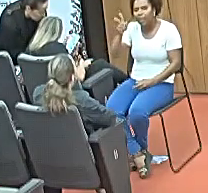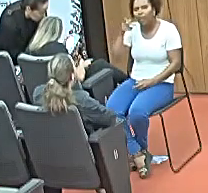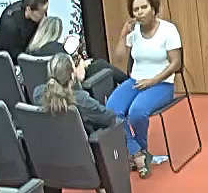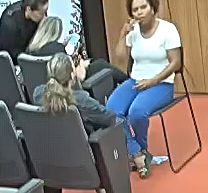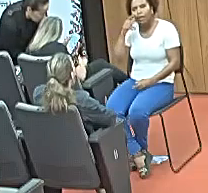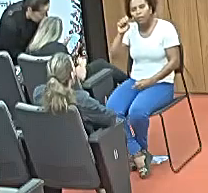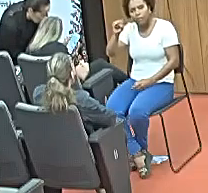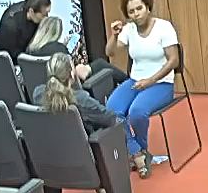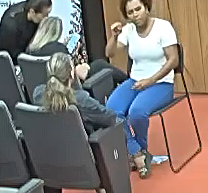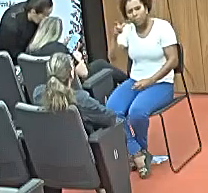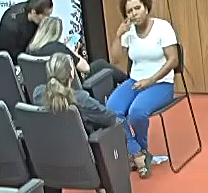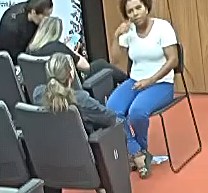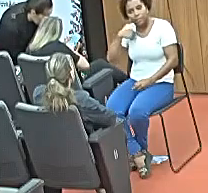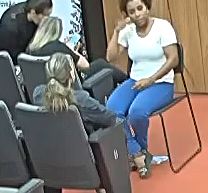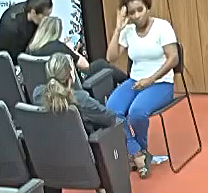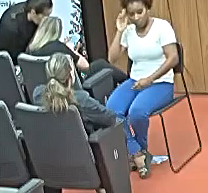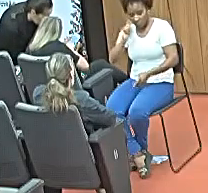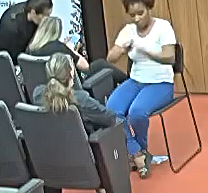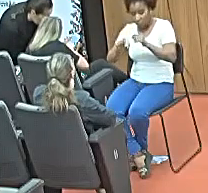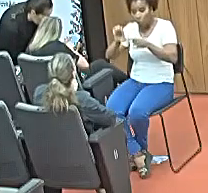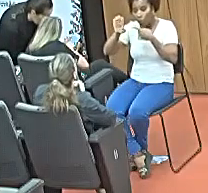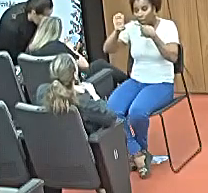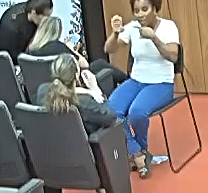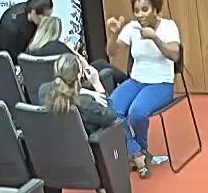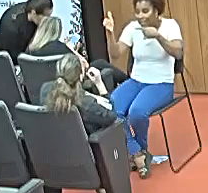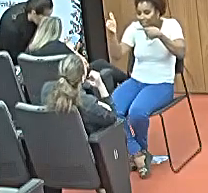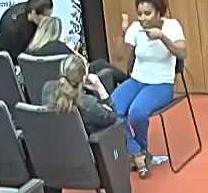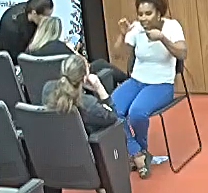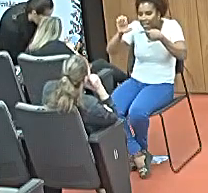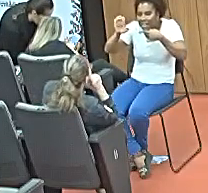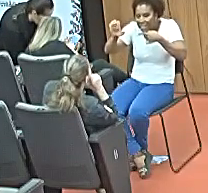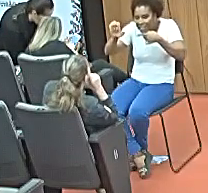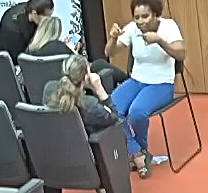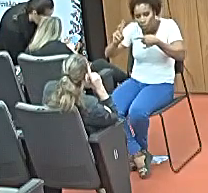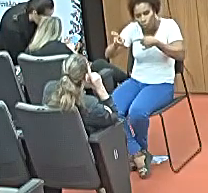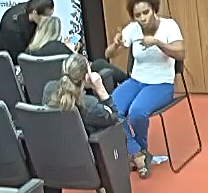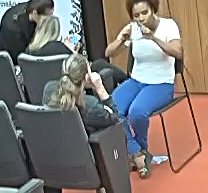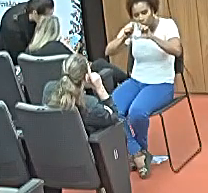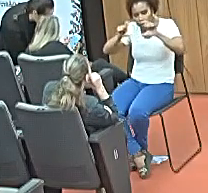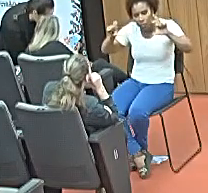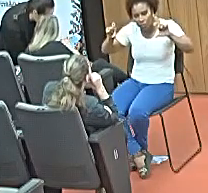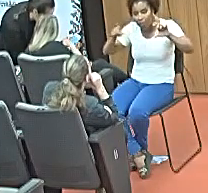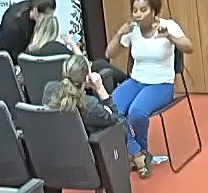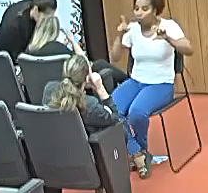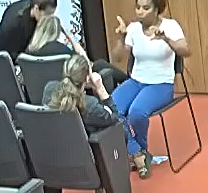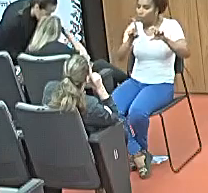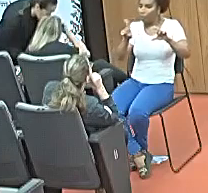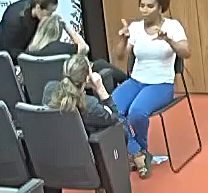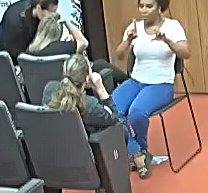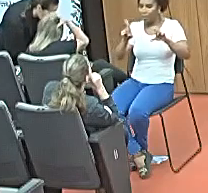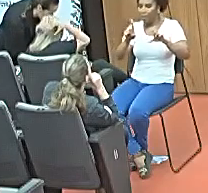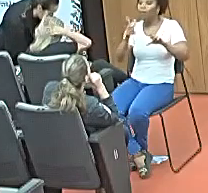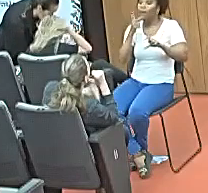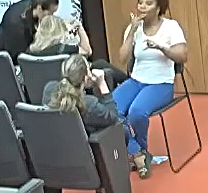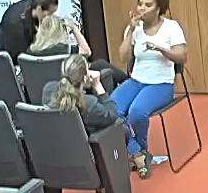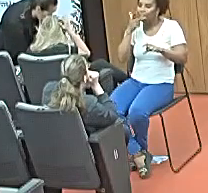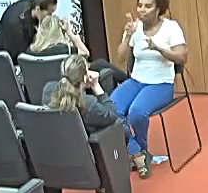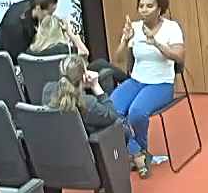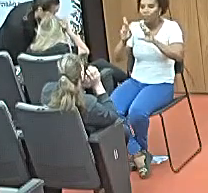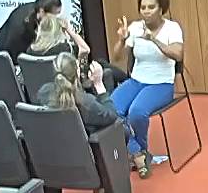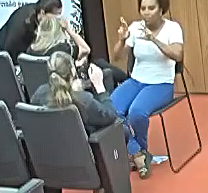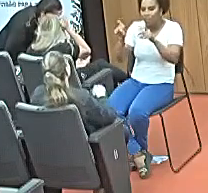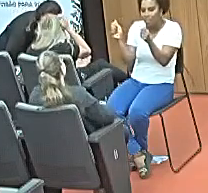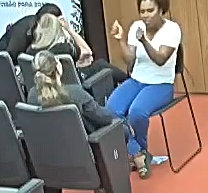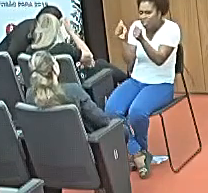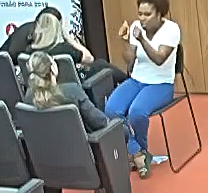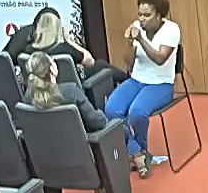o ideal seria que a gente conseguisse é receber recebendo todas mas no montante de 20 milhões